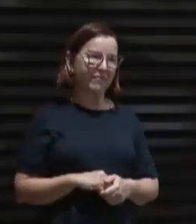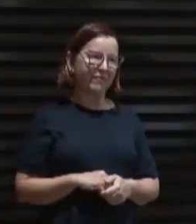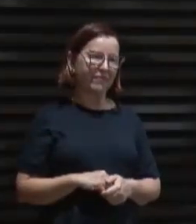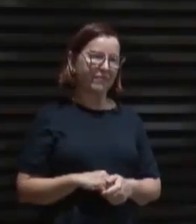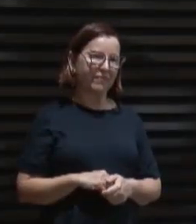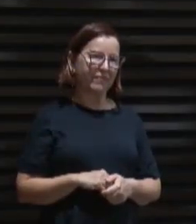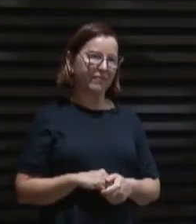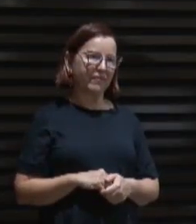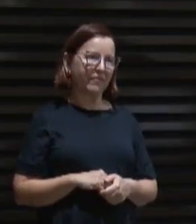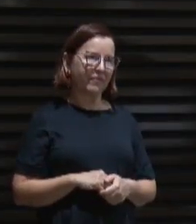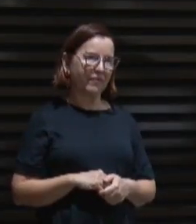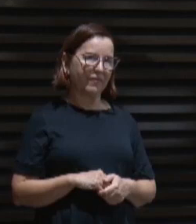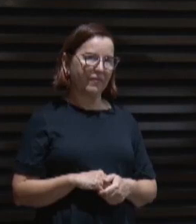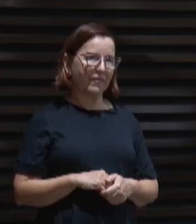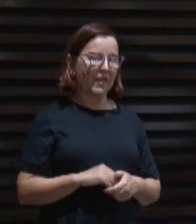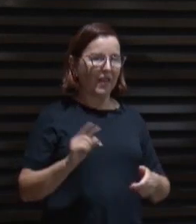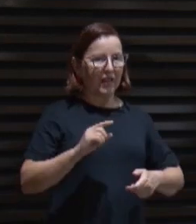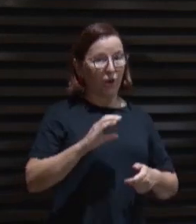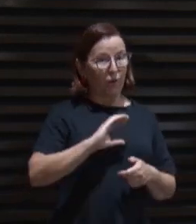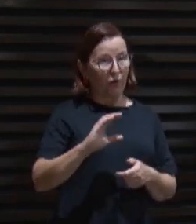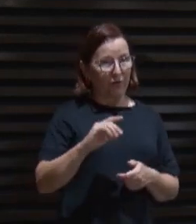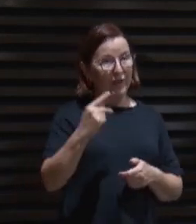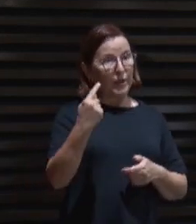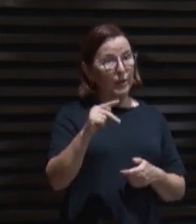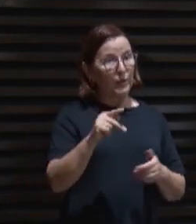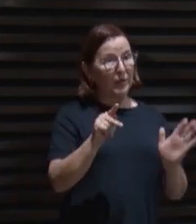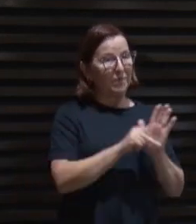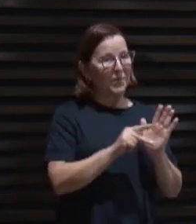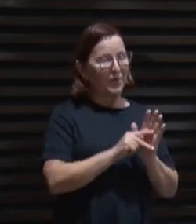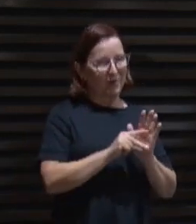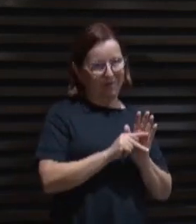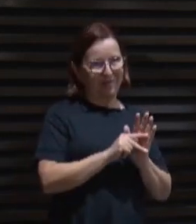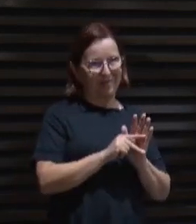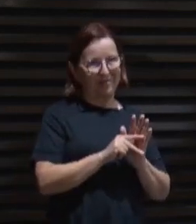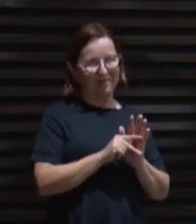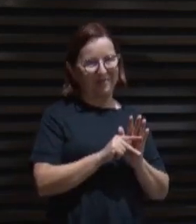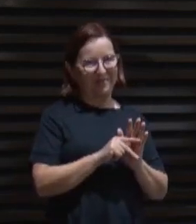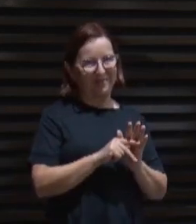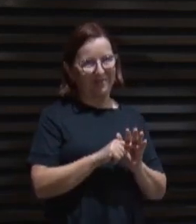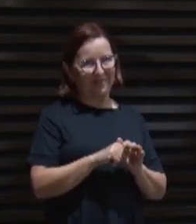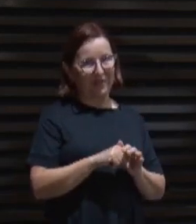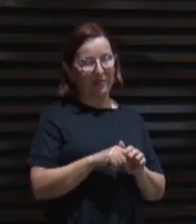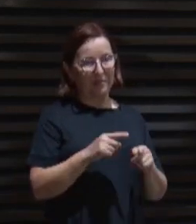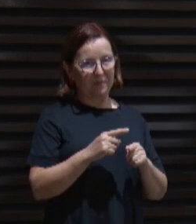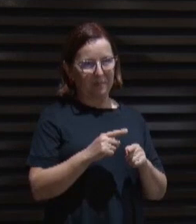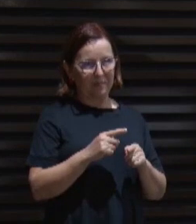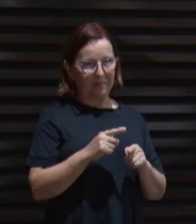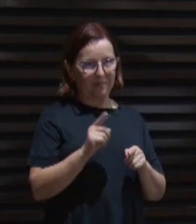não se fie na sua capacidade, porque você vai me negar 3